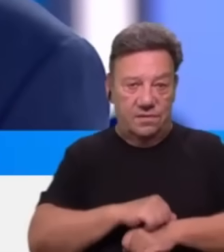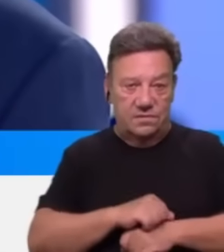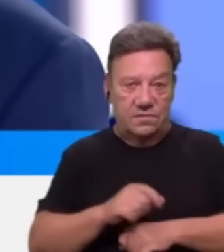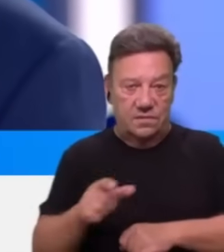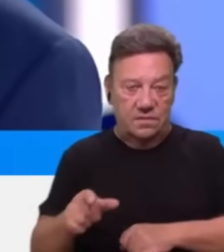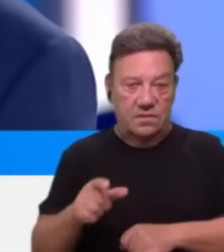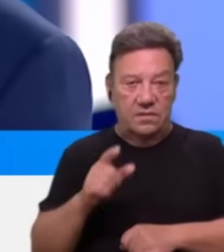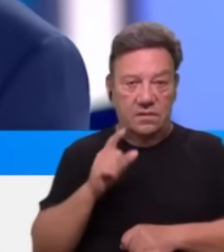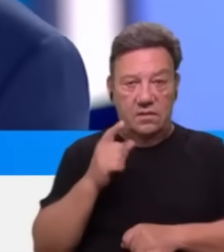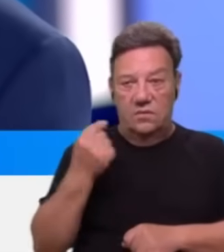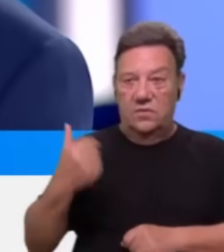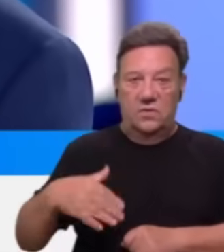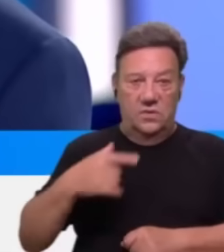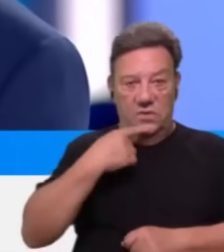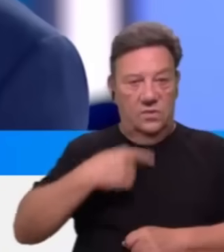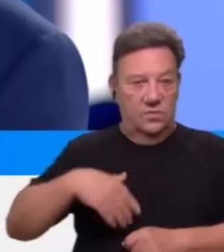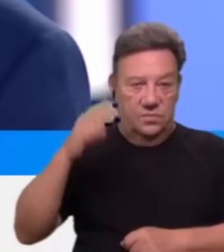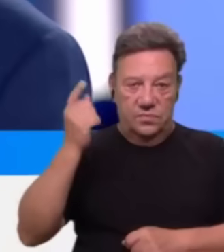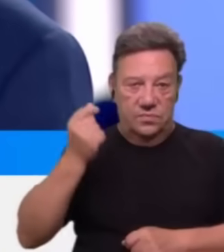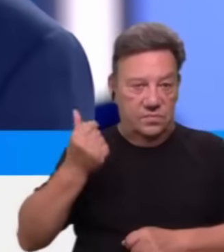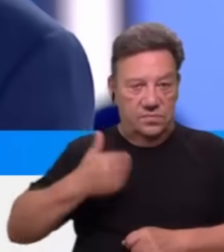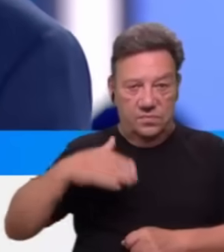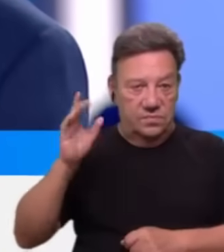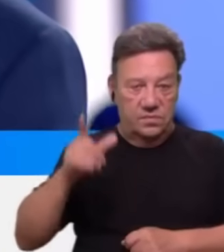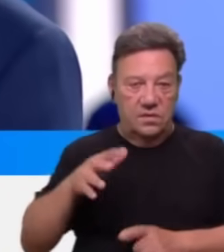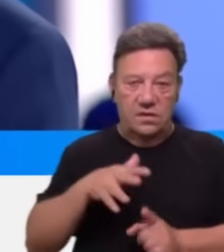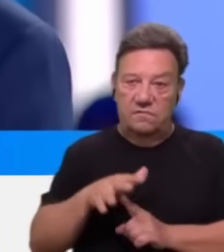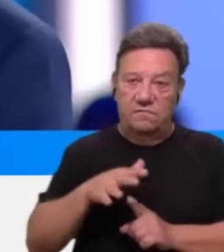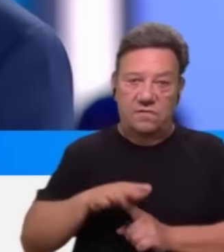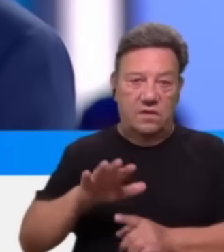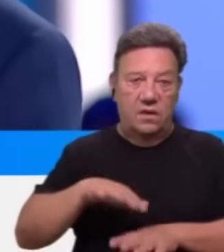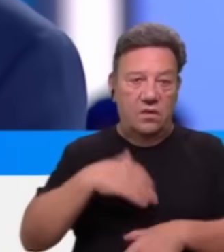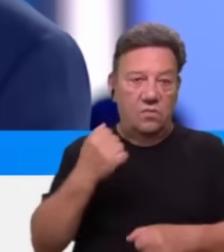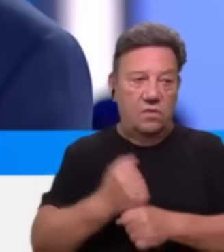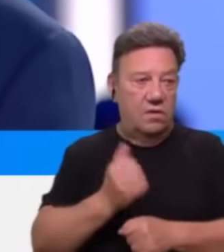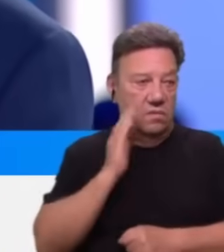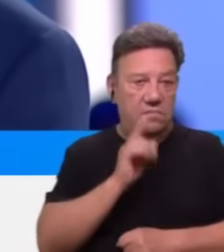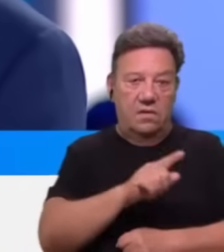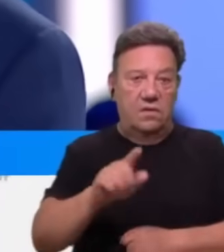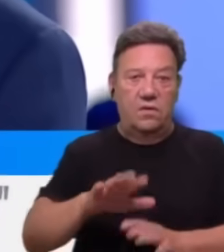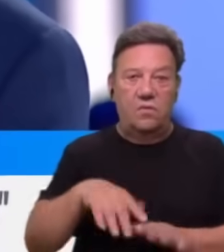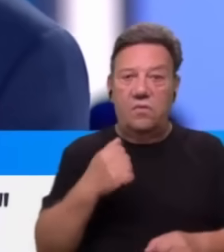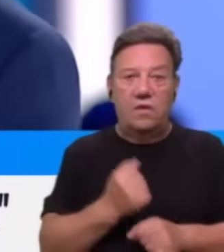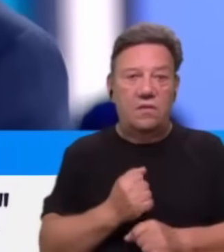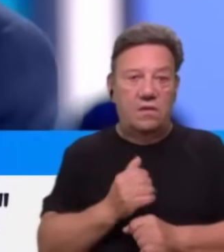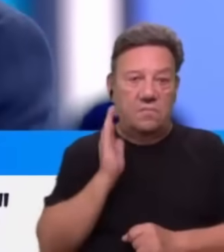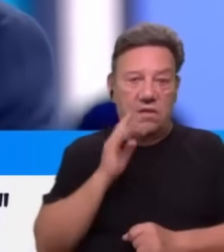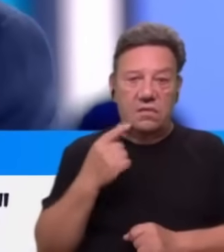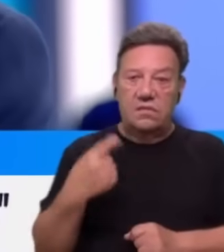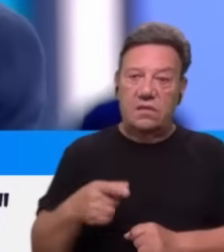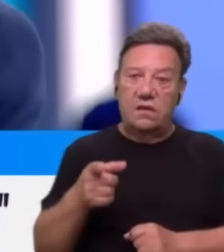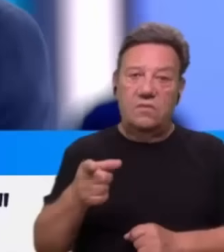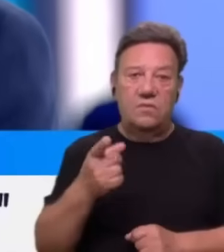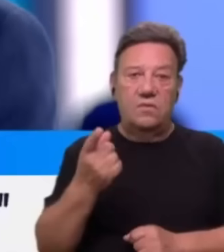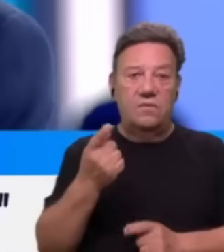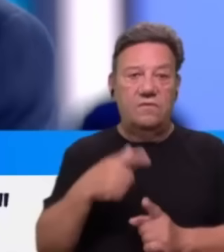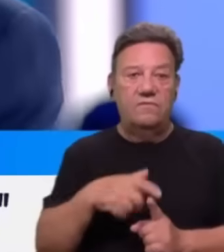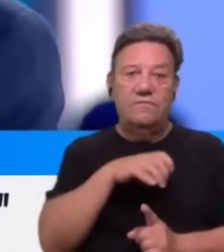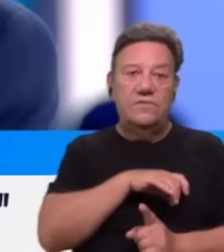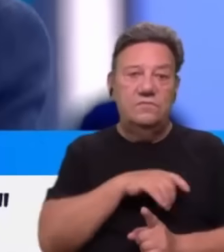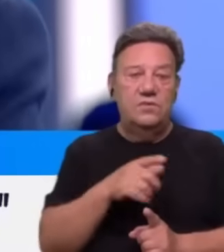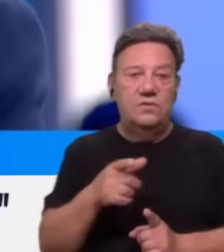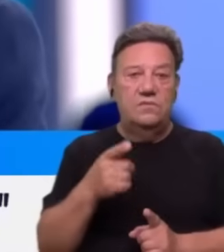estão caríssimas estão caríssimas isto afeta qualquer trabalhador a qualquer trabalhador que tenham um um vencimento